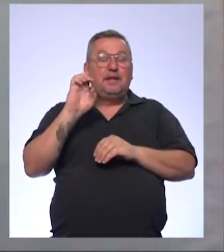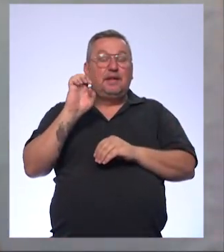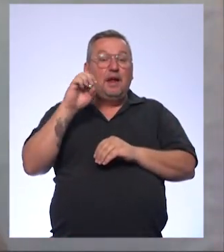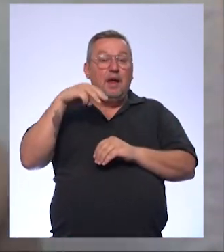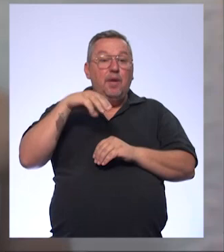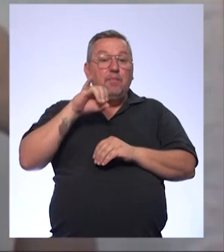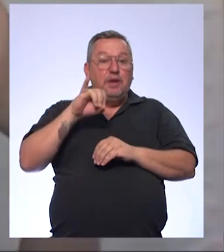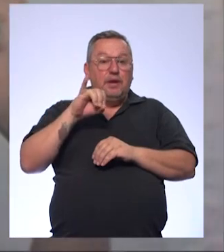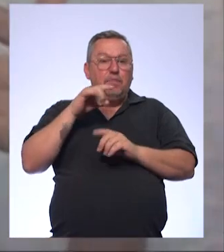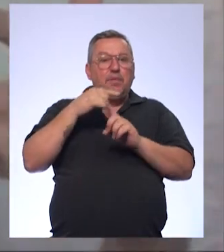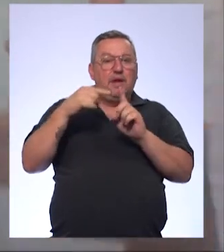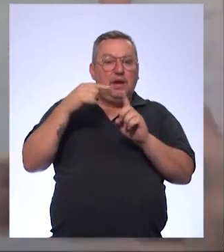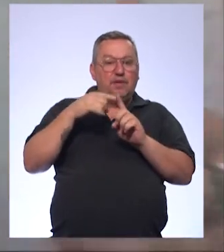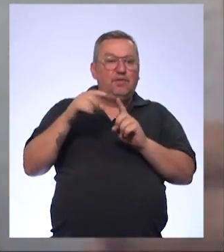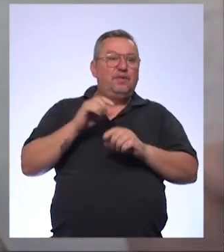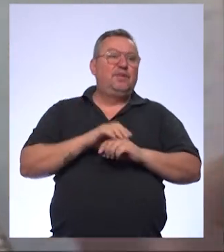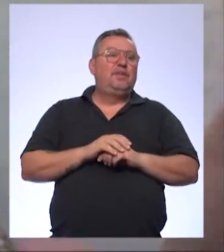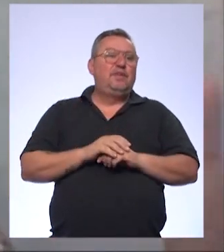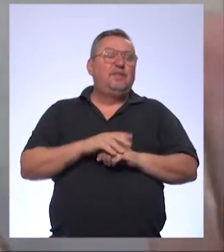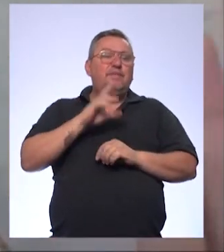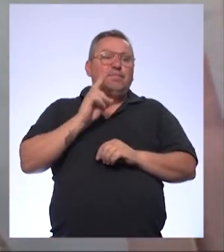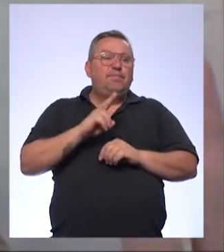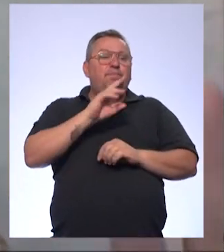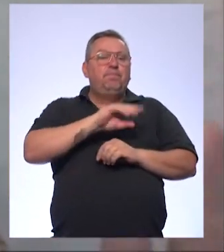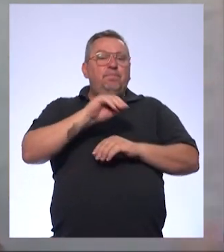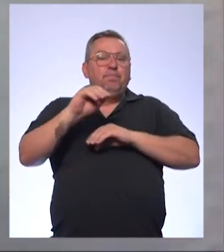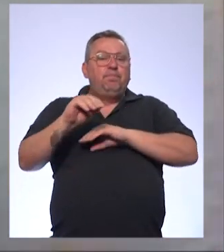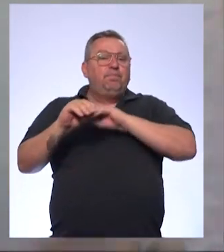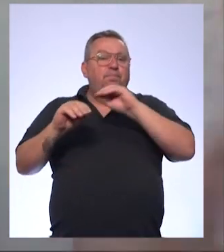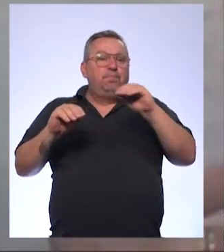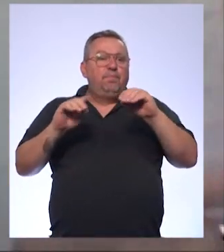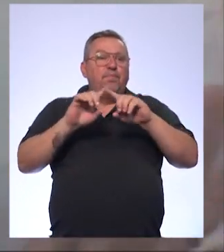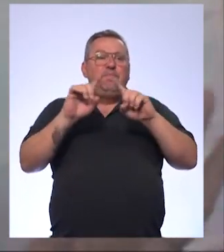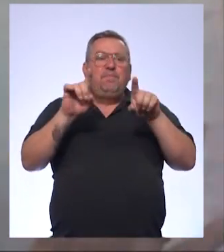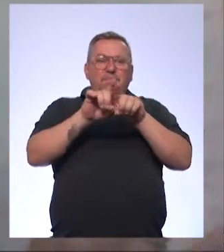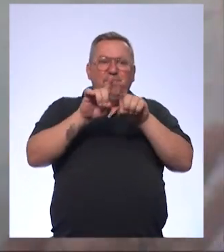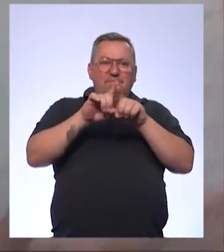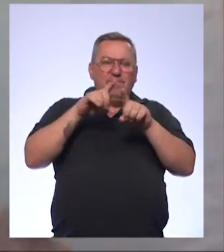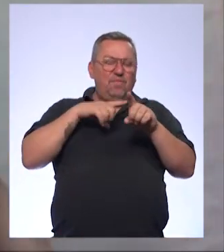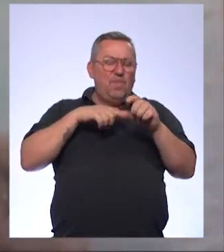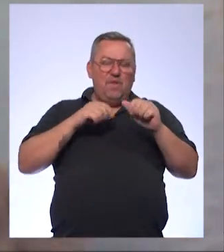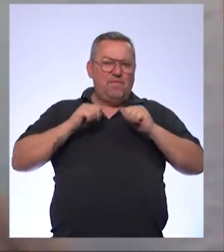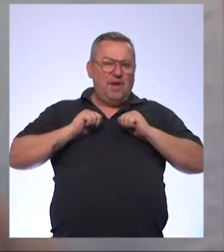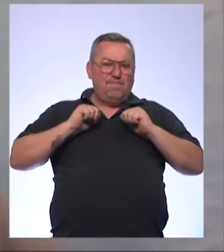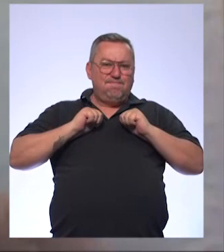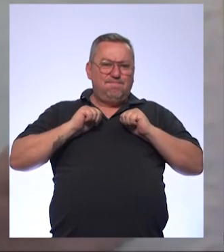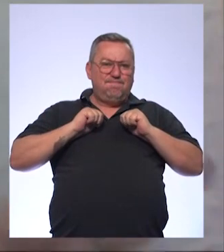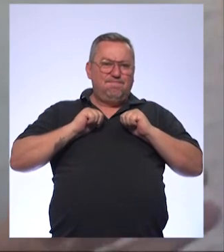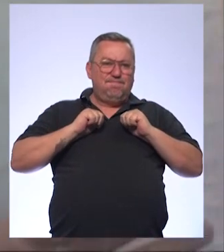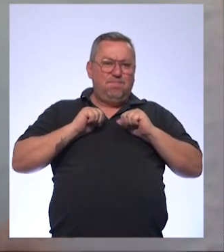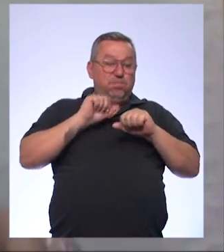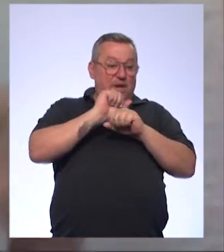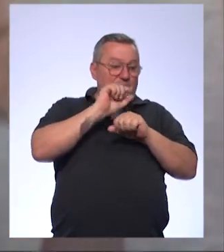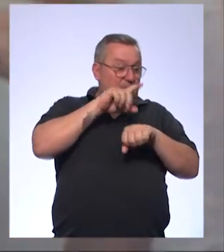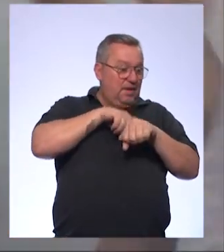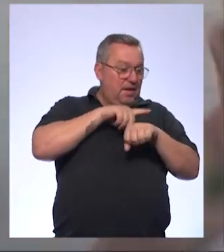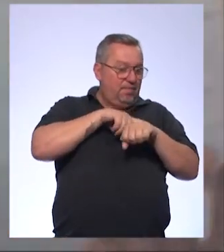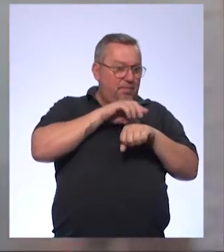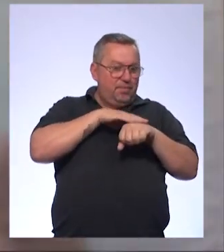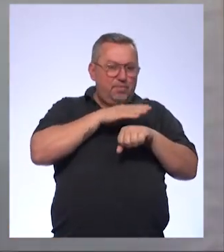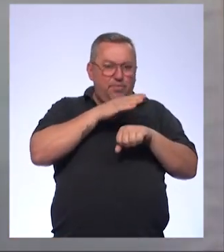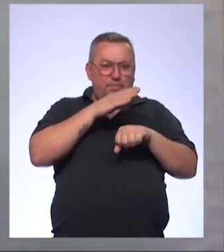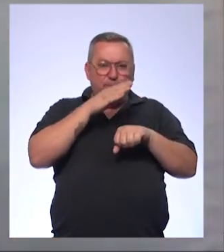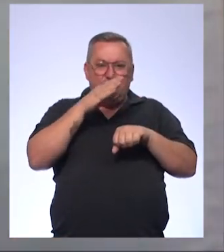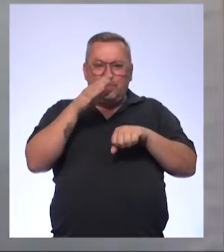muito nômade, que ficava sempre se deslocando, mas também eles não eram muito sedentários, não. Eles paravam um tempinho em uma região e logo